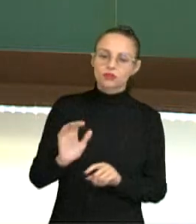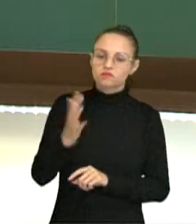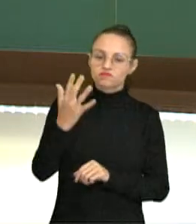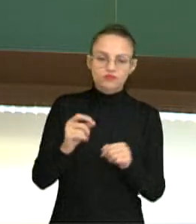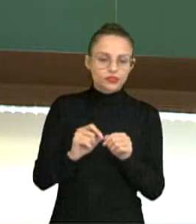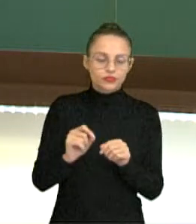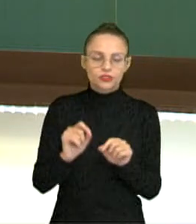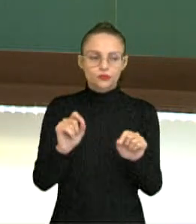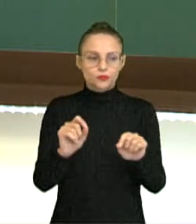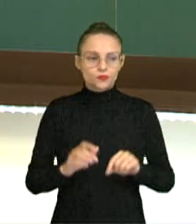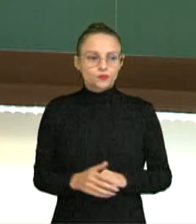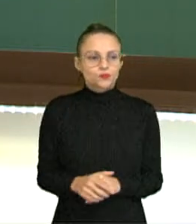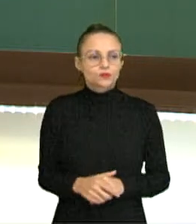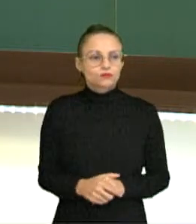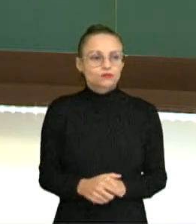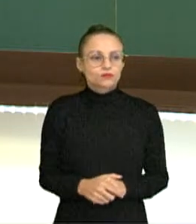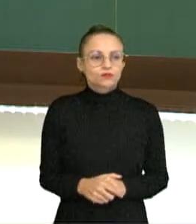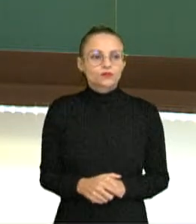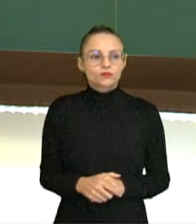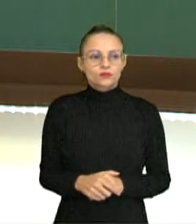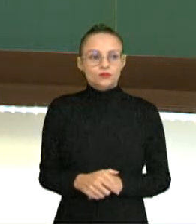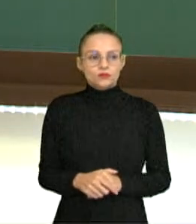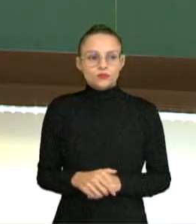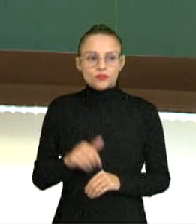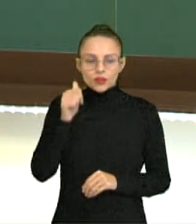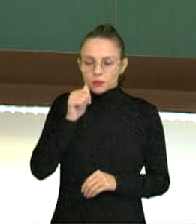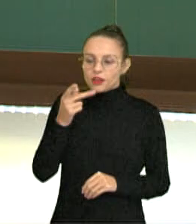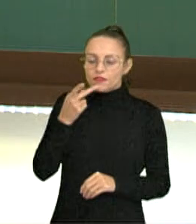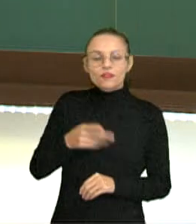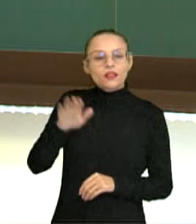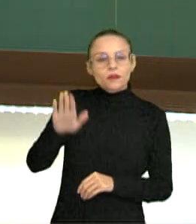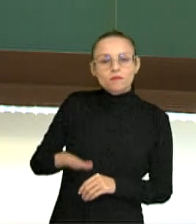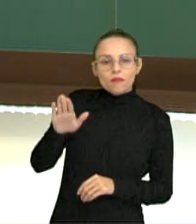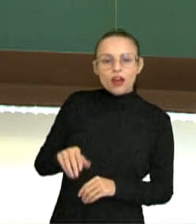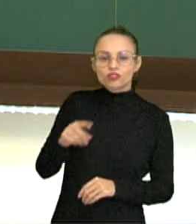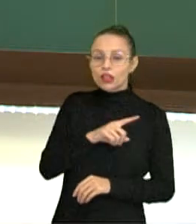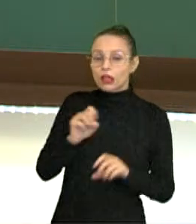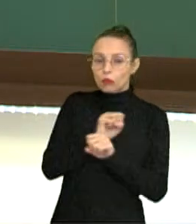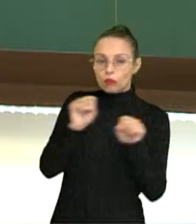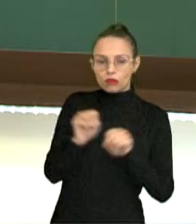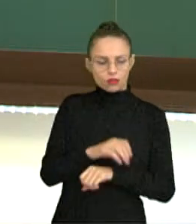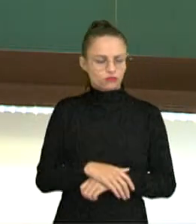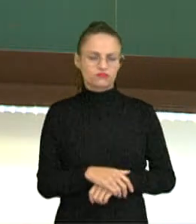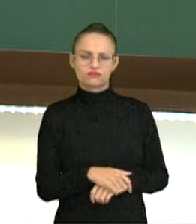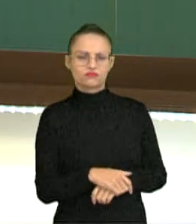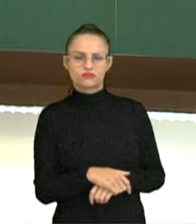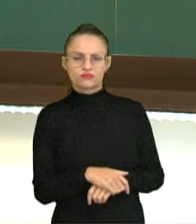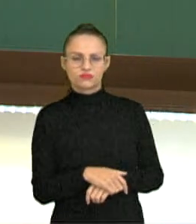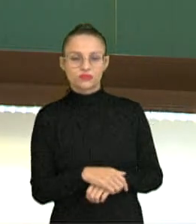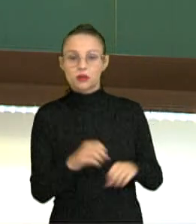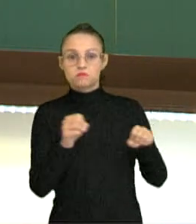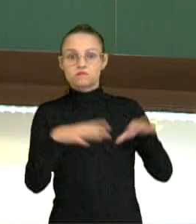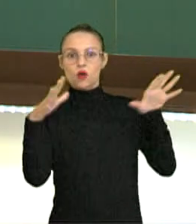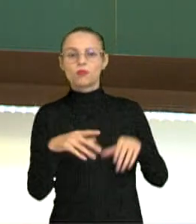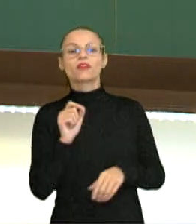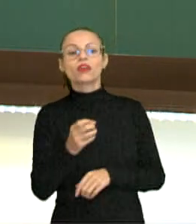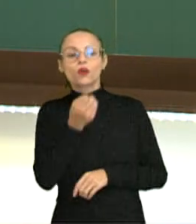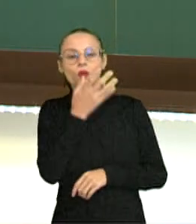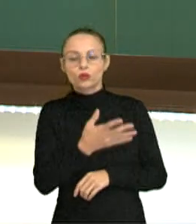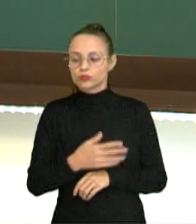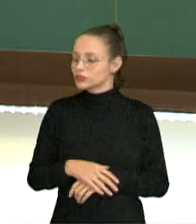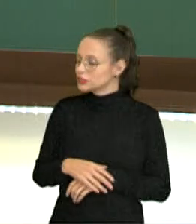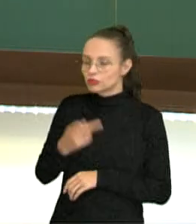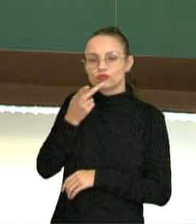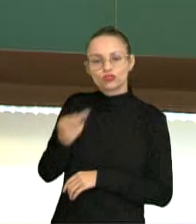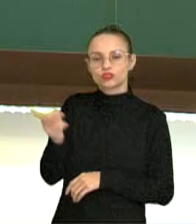acontecendo. Maria fala baixo que ele vai acordar. Chiquinho. Nem com uma bomba. Quem te contou? Não